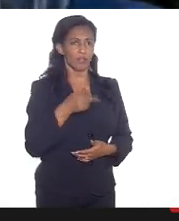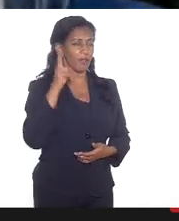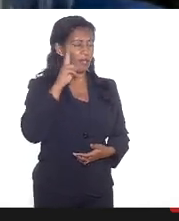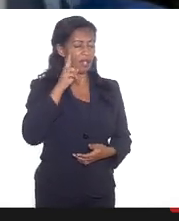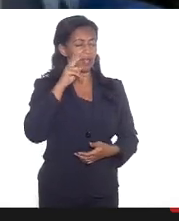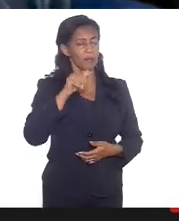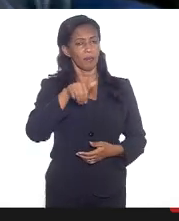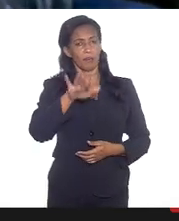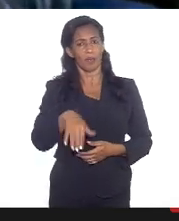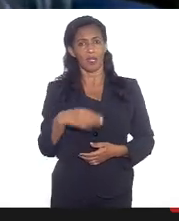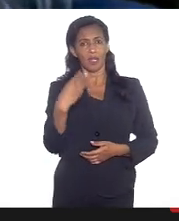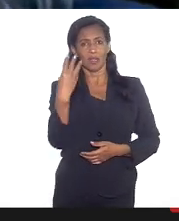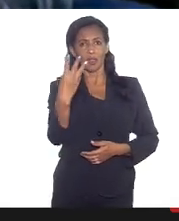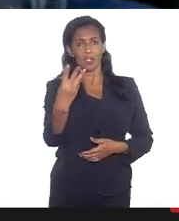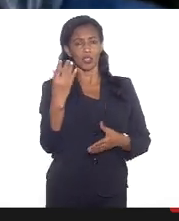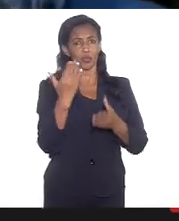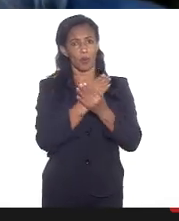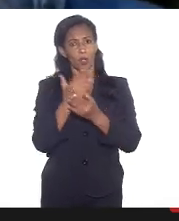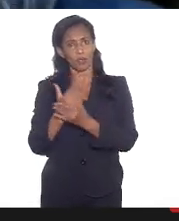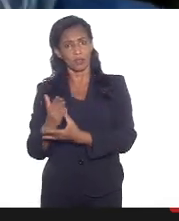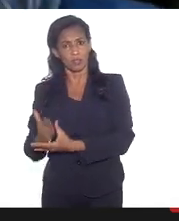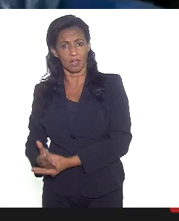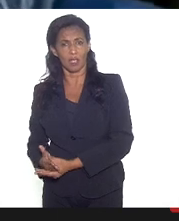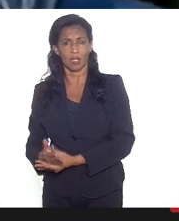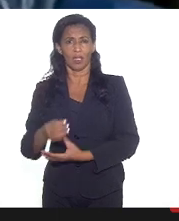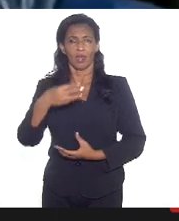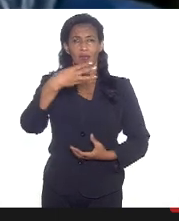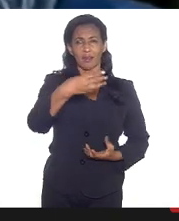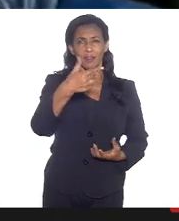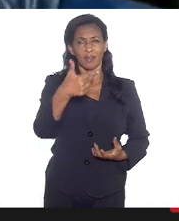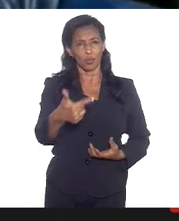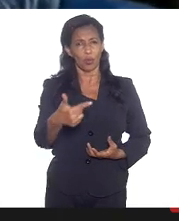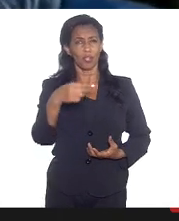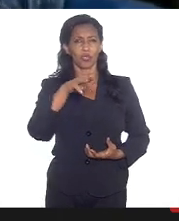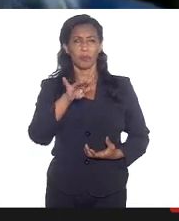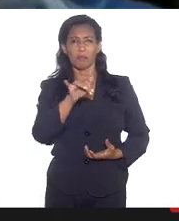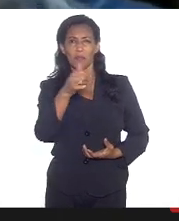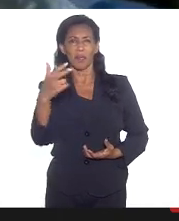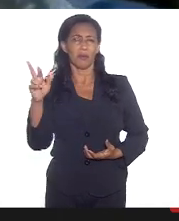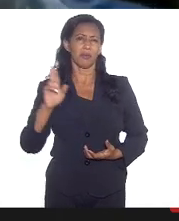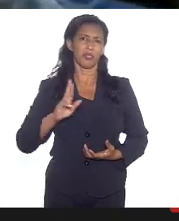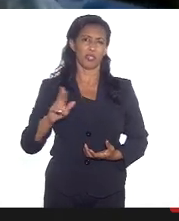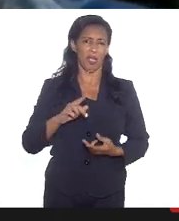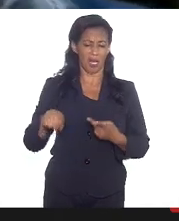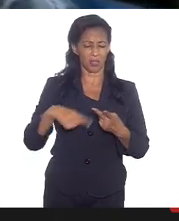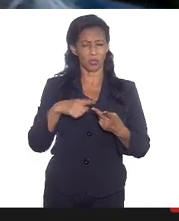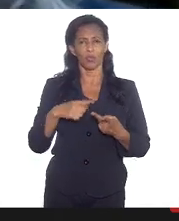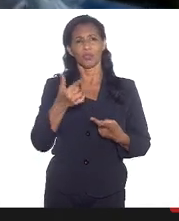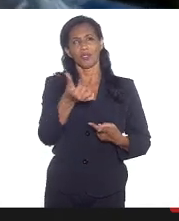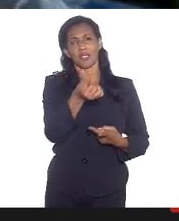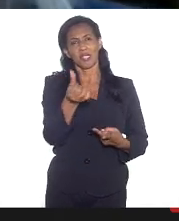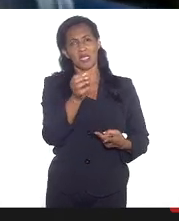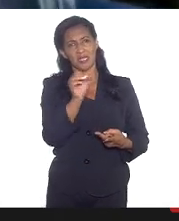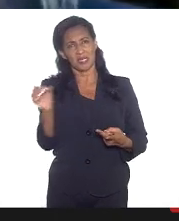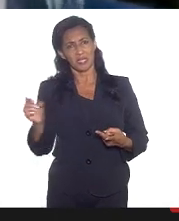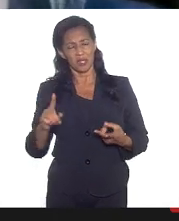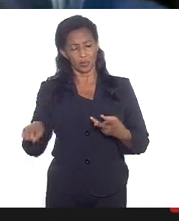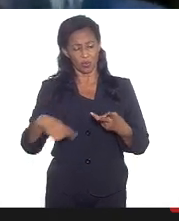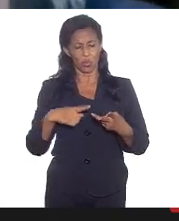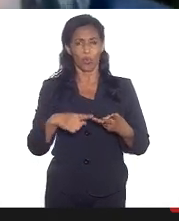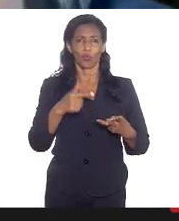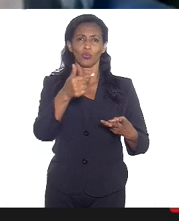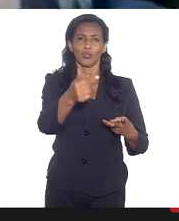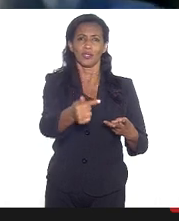bem, 3 processos, um de 32 bilhões de reais, outro de 600 e outro